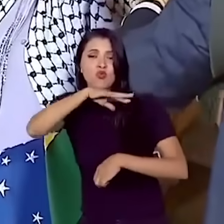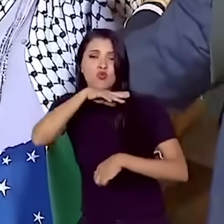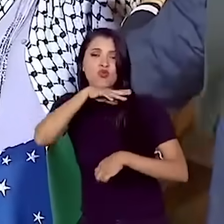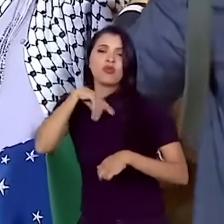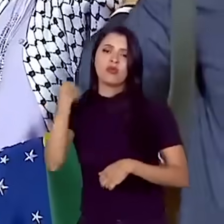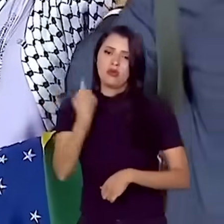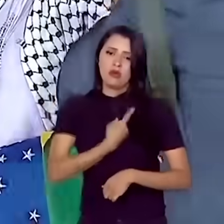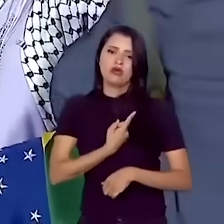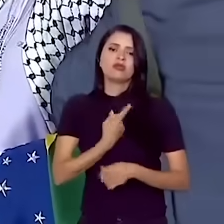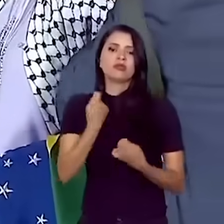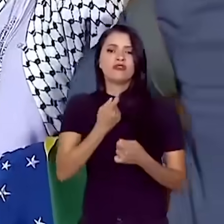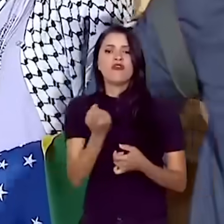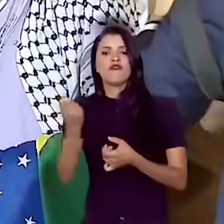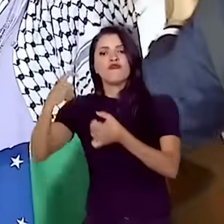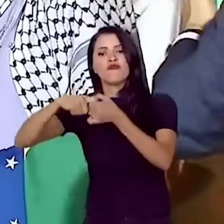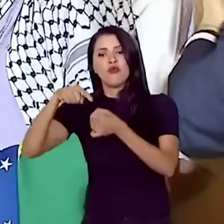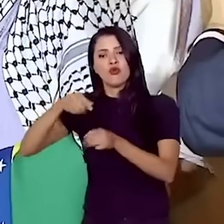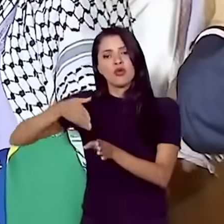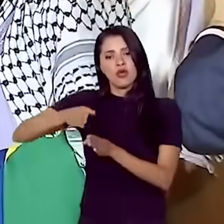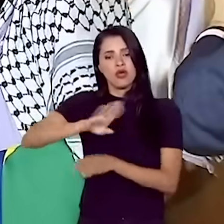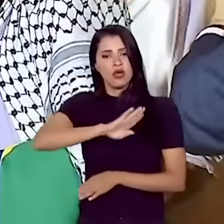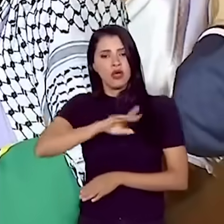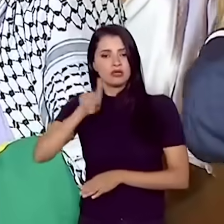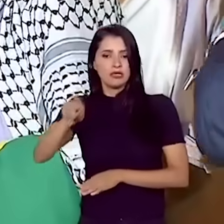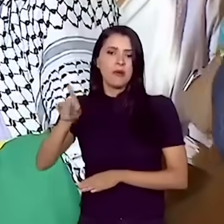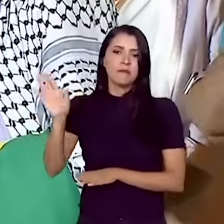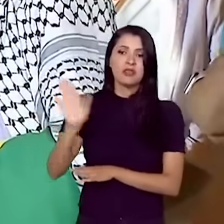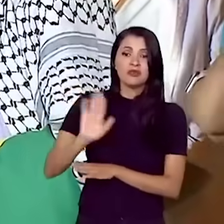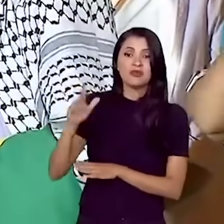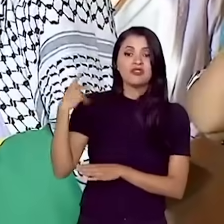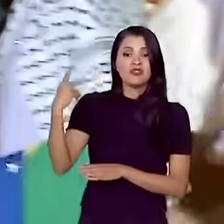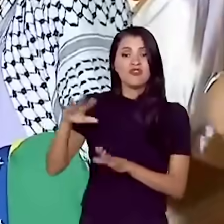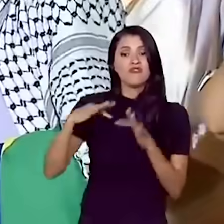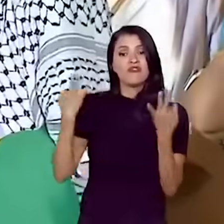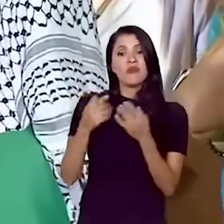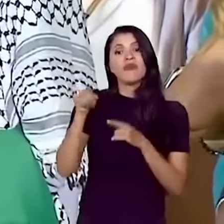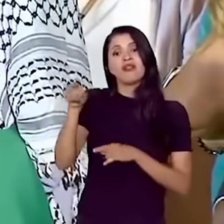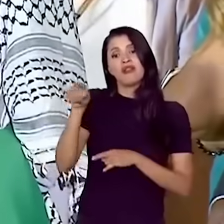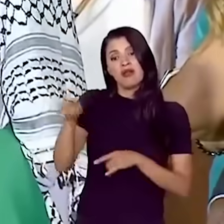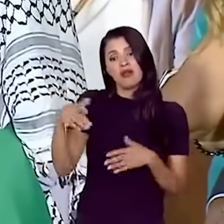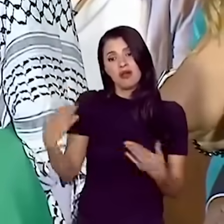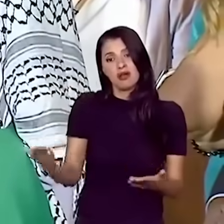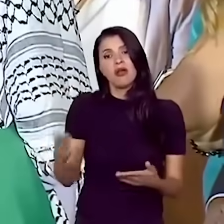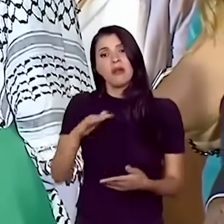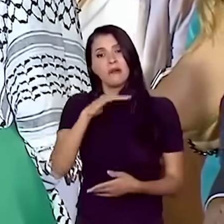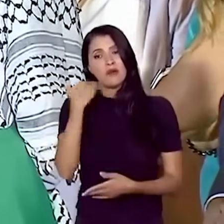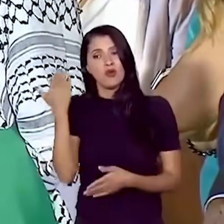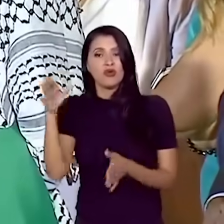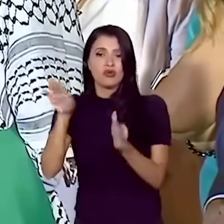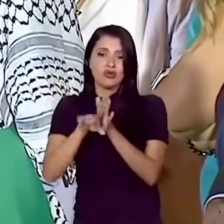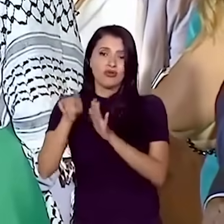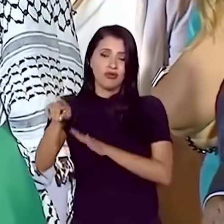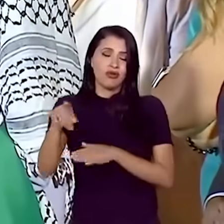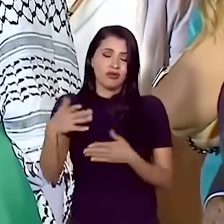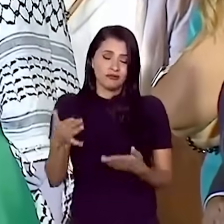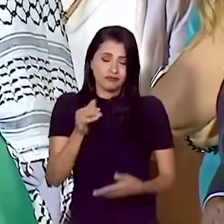gente teria que voltar para Gaza para ela despedir da família dela lá. Infelizmente, ela faleceu quando chegamos